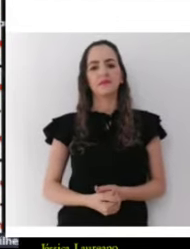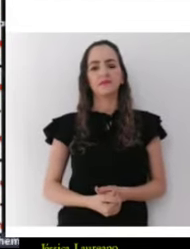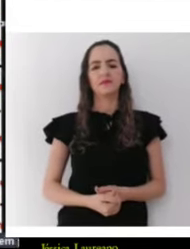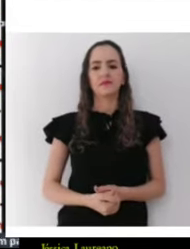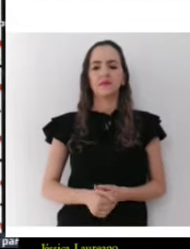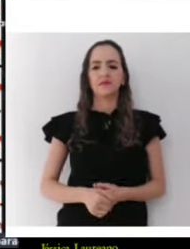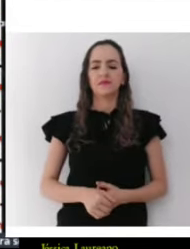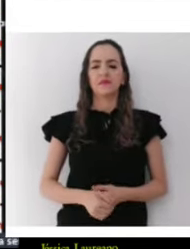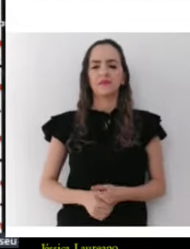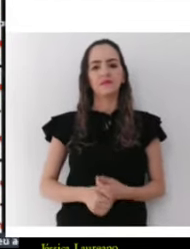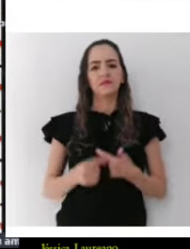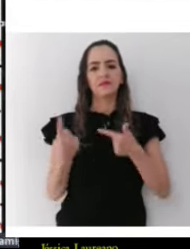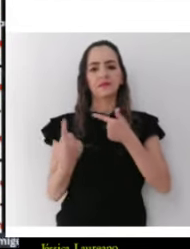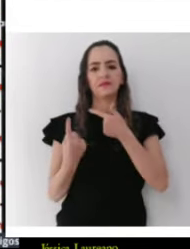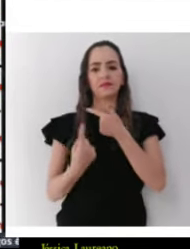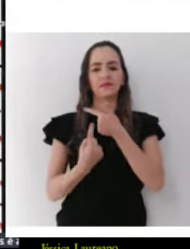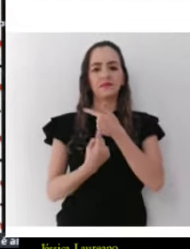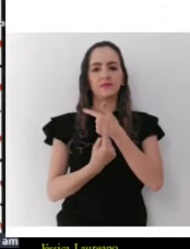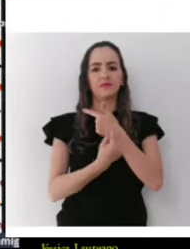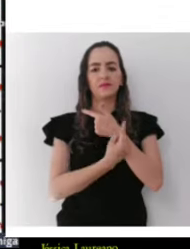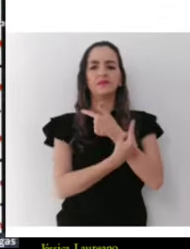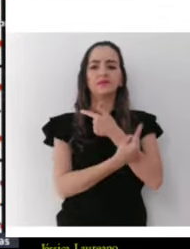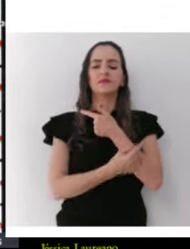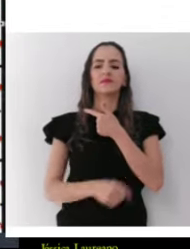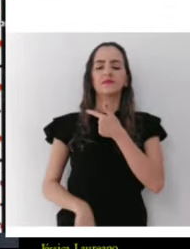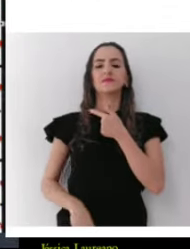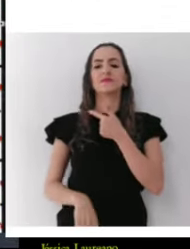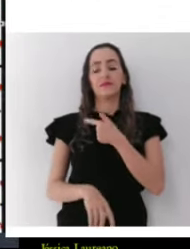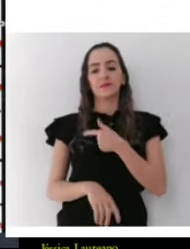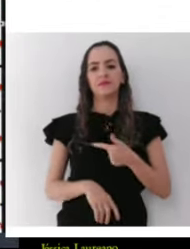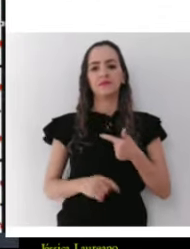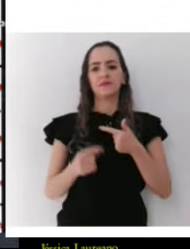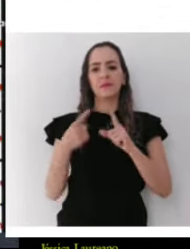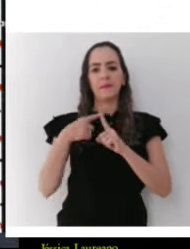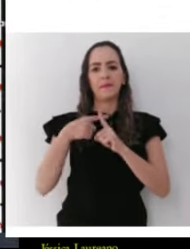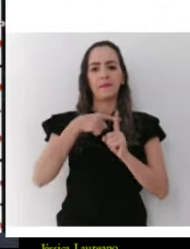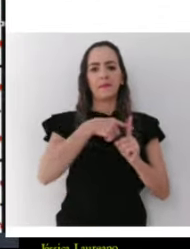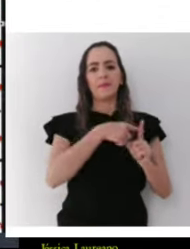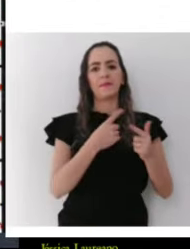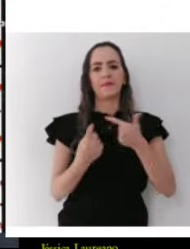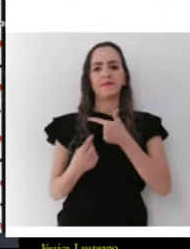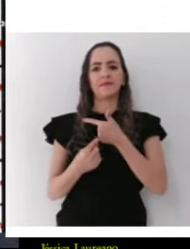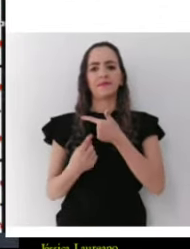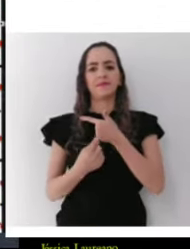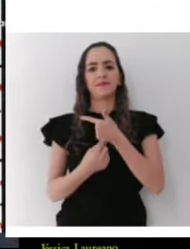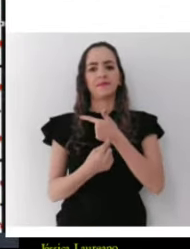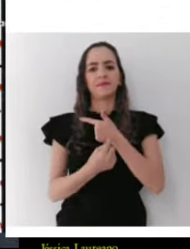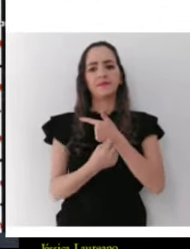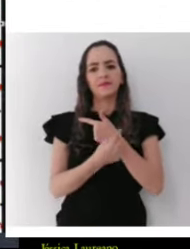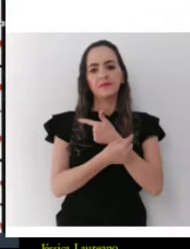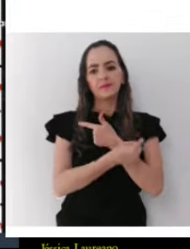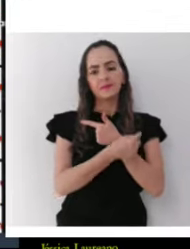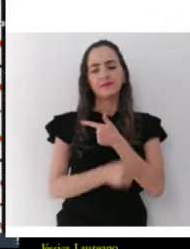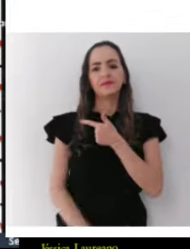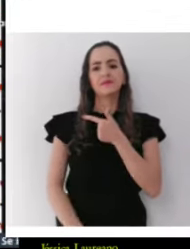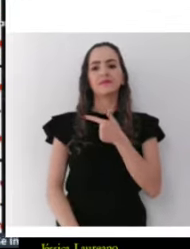botando mais uma. Botei mais um copo, aí anota lá, mais um. Vai mostrando aí, Caio. Botei mais um copo, mais um. Até